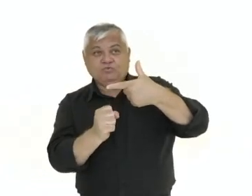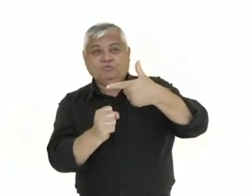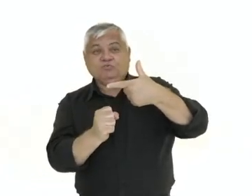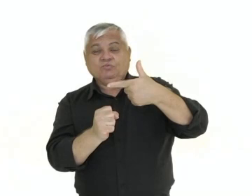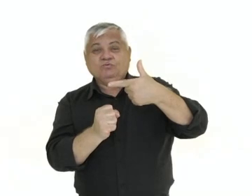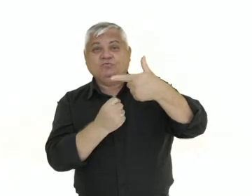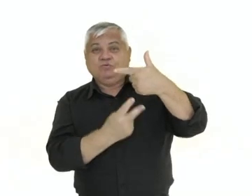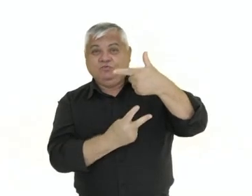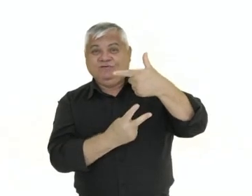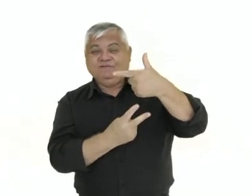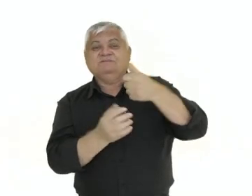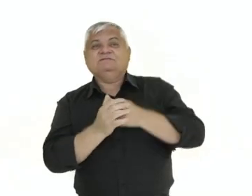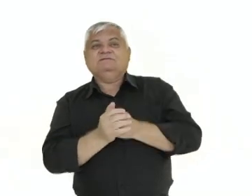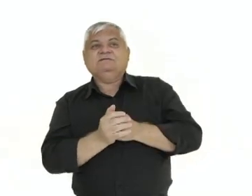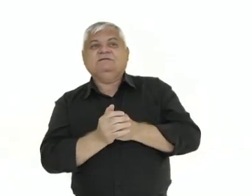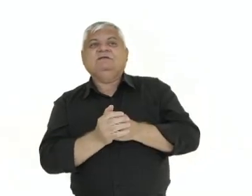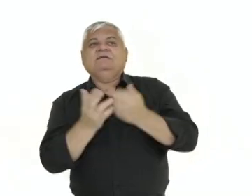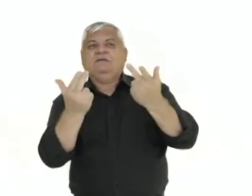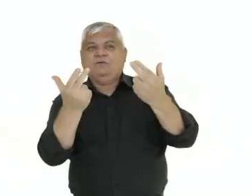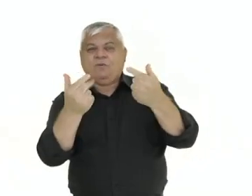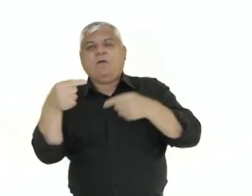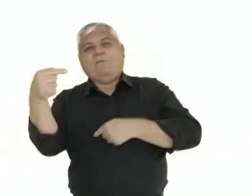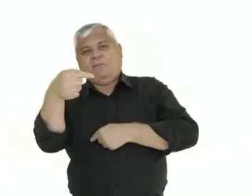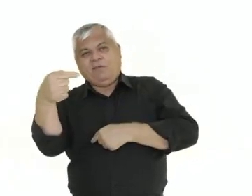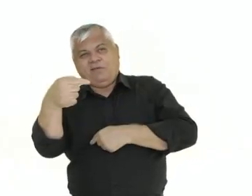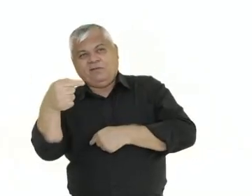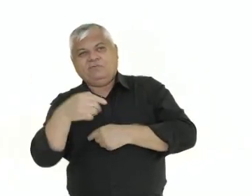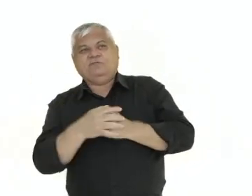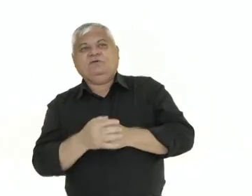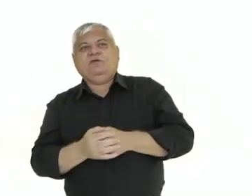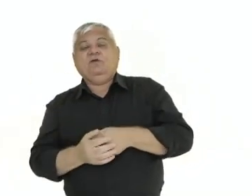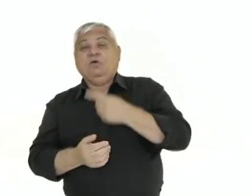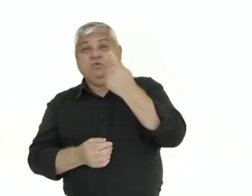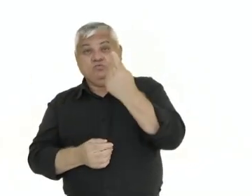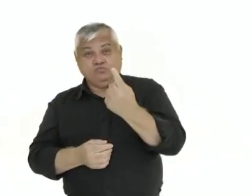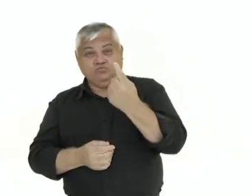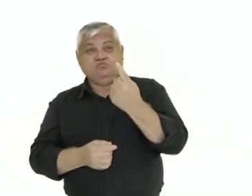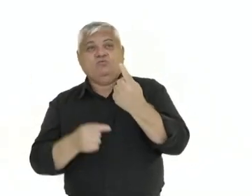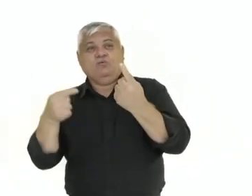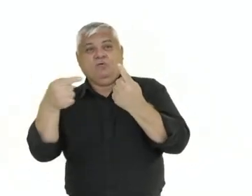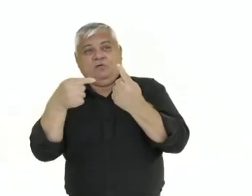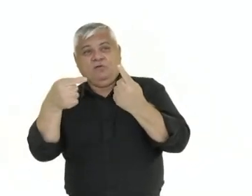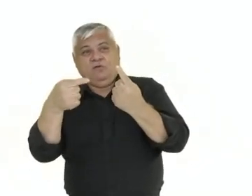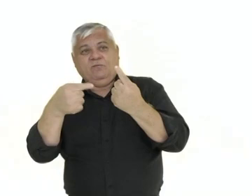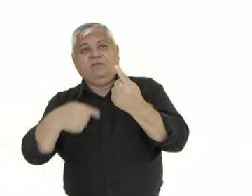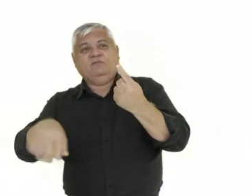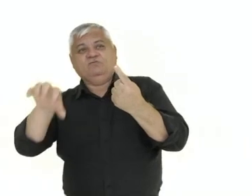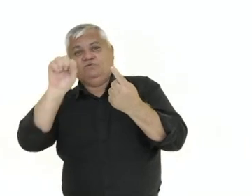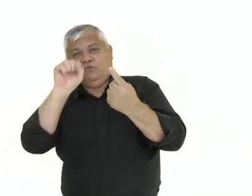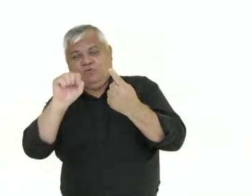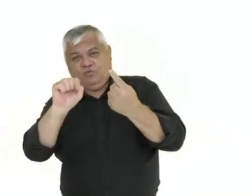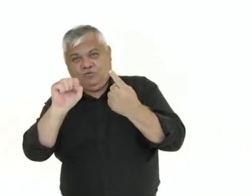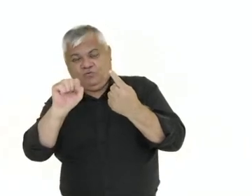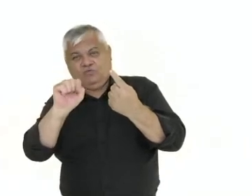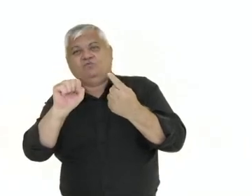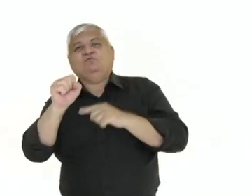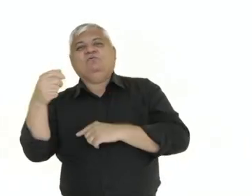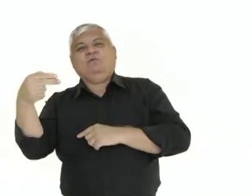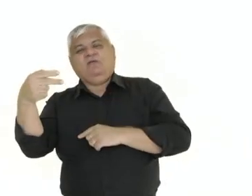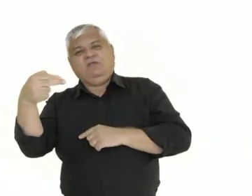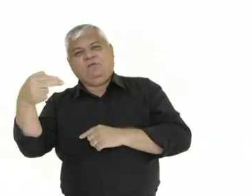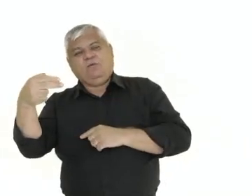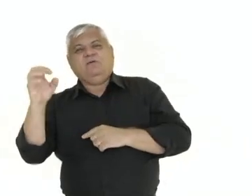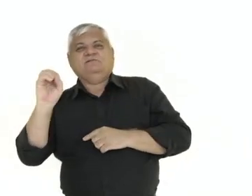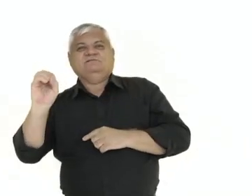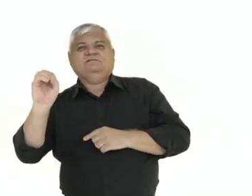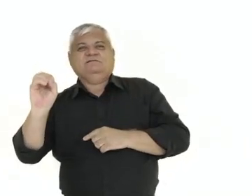8 na base 2. Faço menos, então log de 1 na base 2 menos o log de 8 na